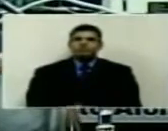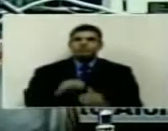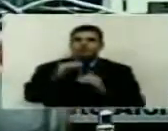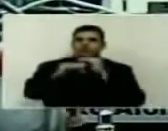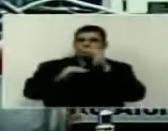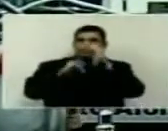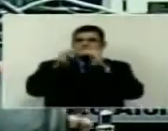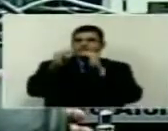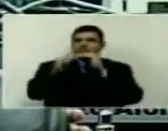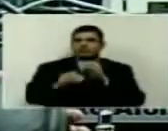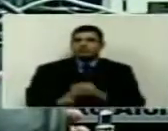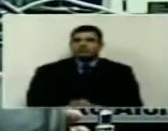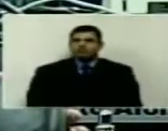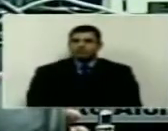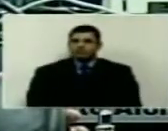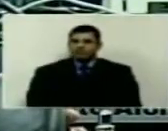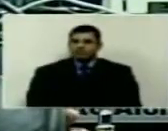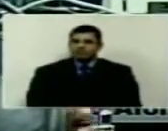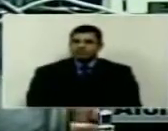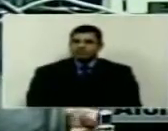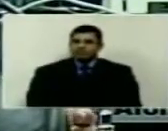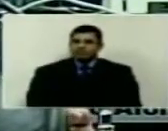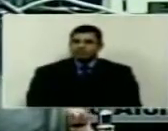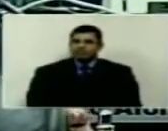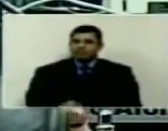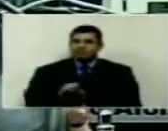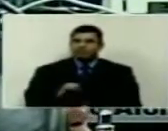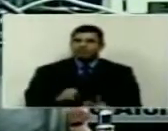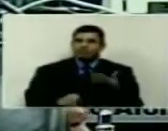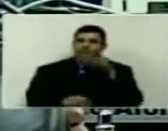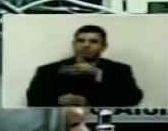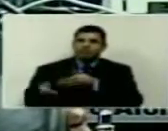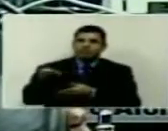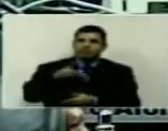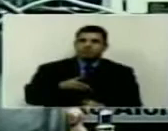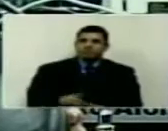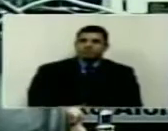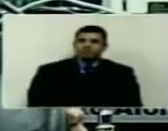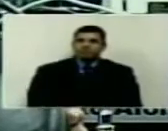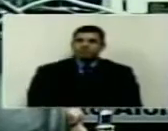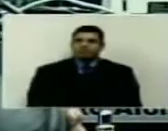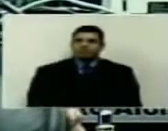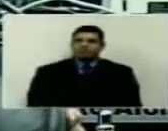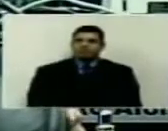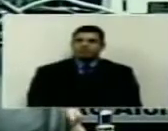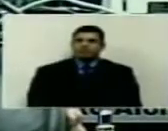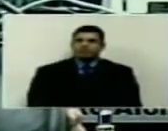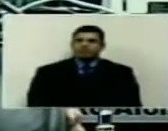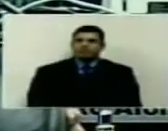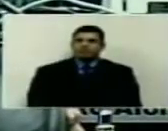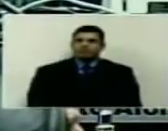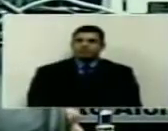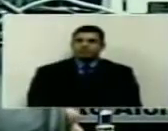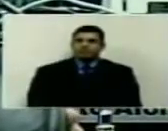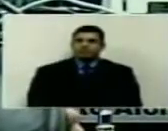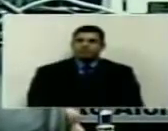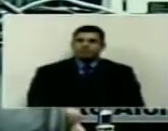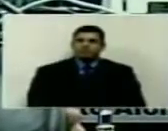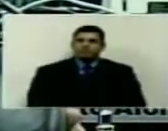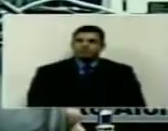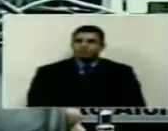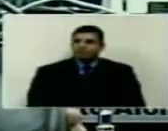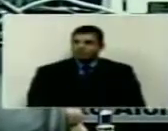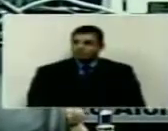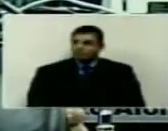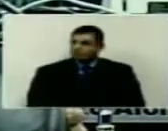criar situação que não seja unicamente voltada ao polo industrial como fonte de